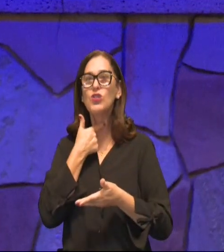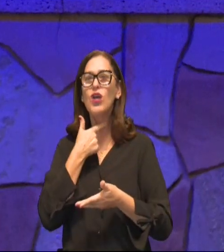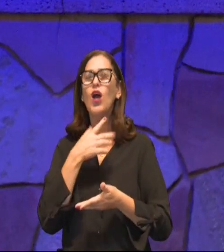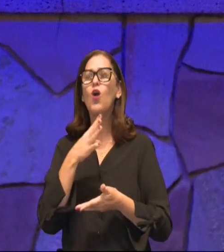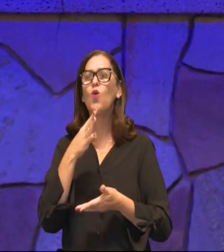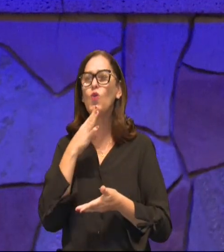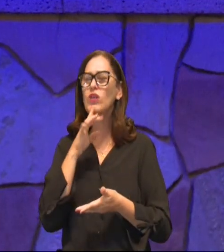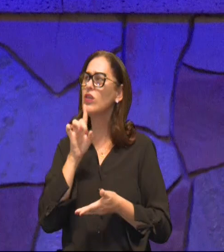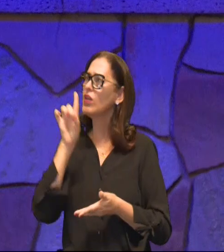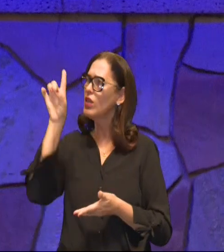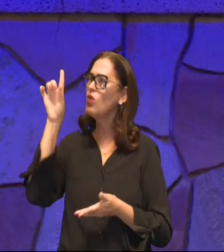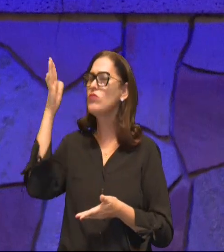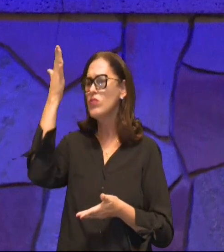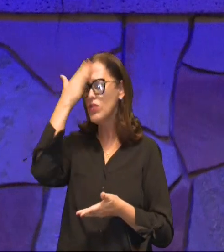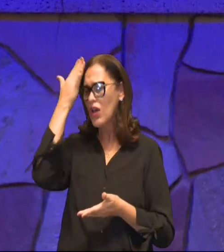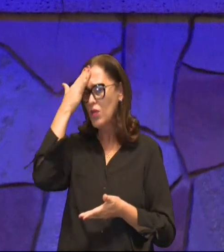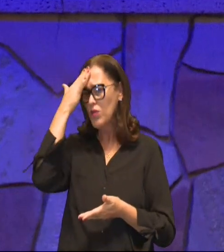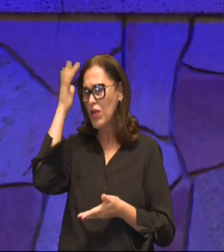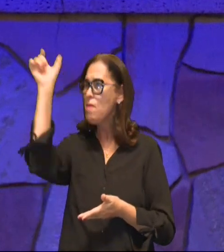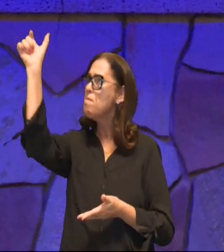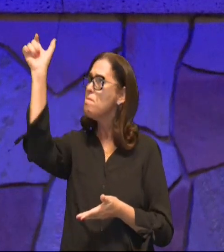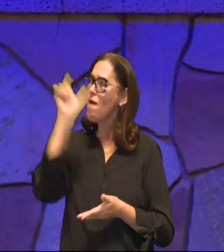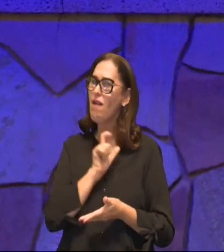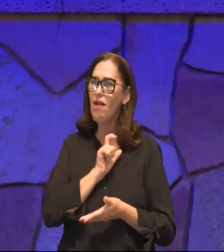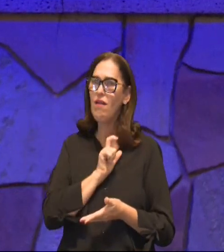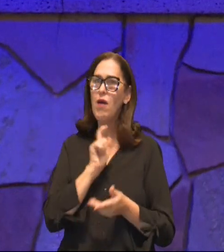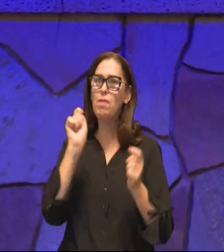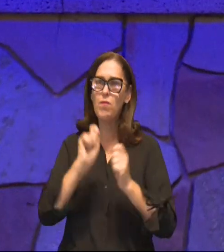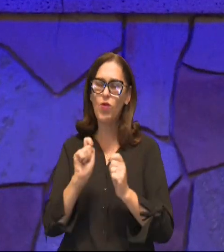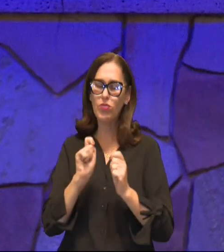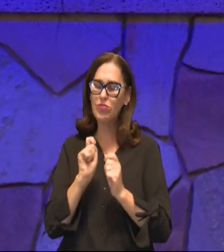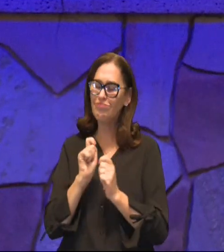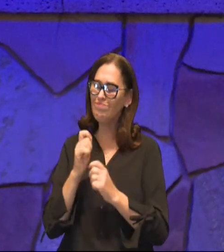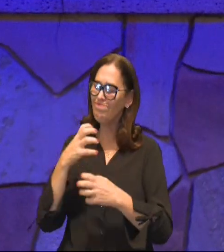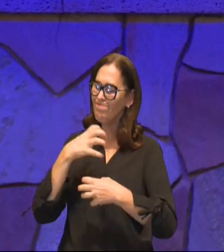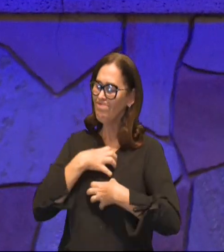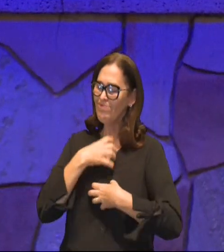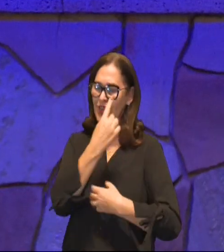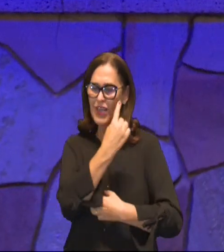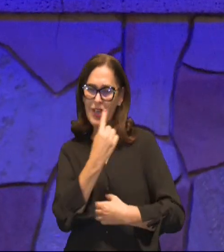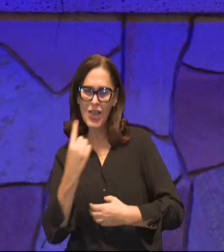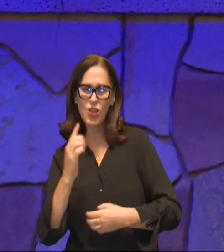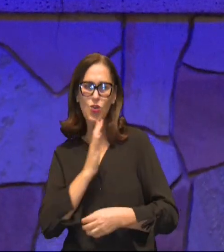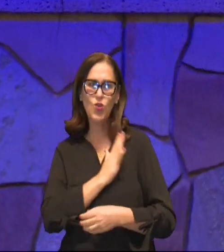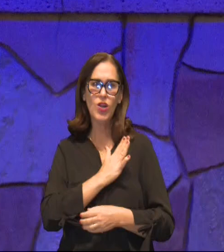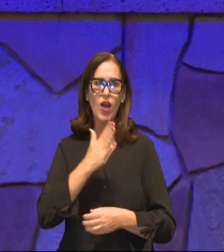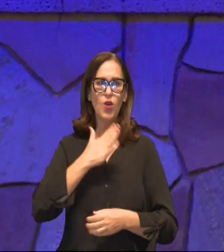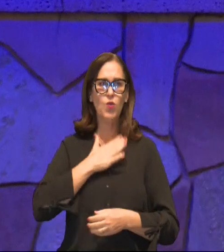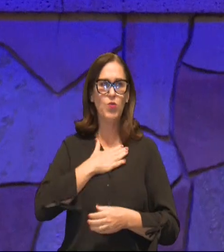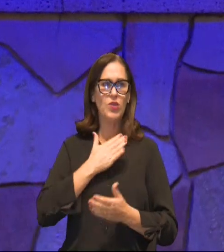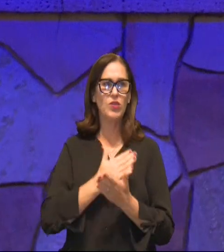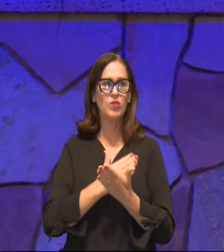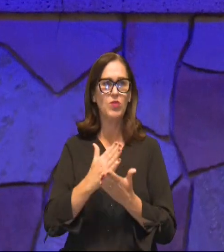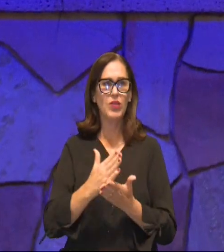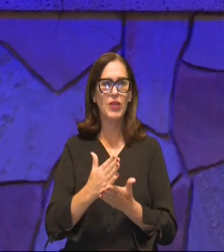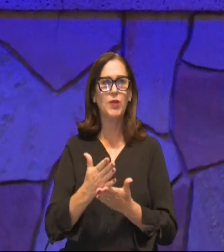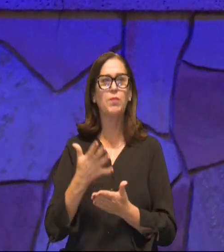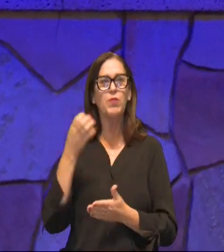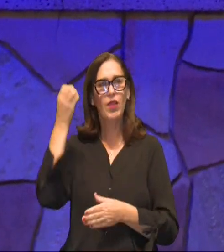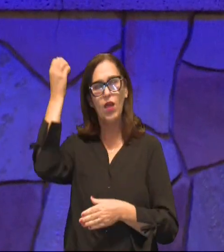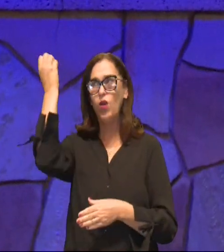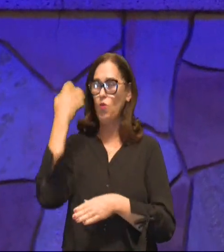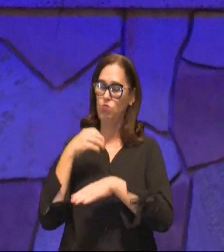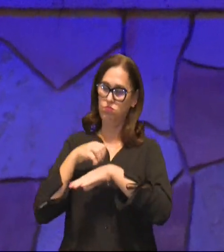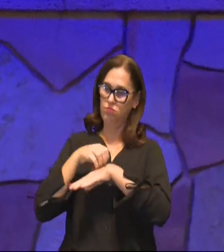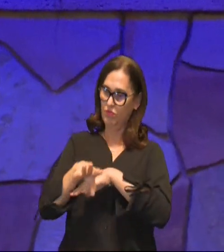do Senhor, que a palavra do Senhor possa vir ao encontro de cada coração, a começar daquele que transmite a